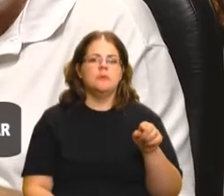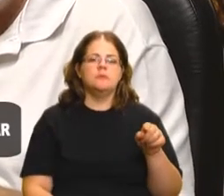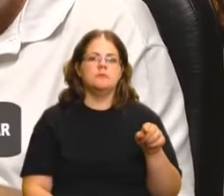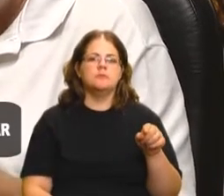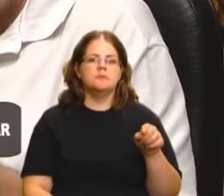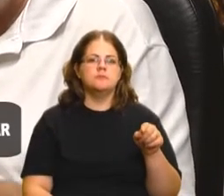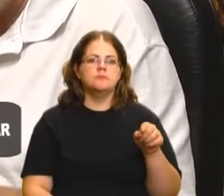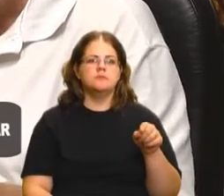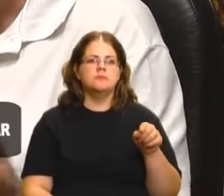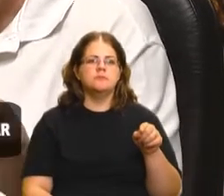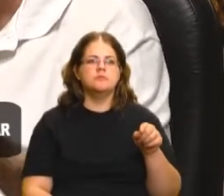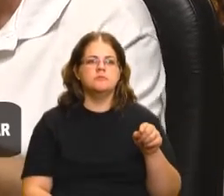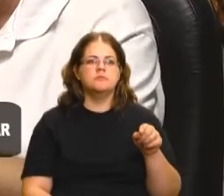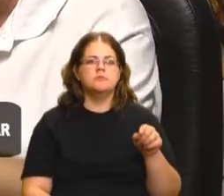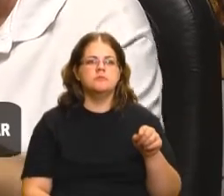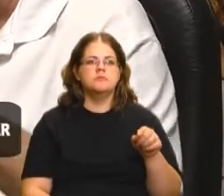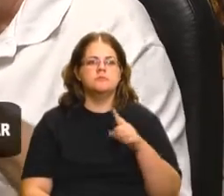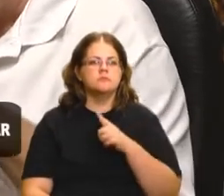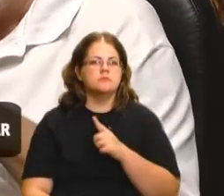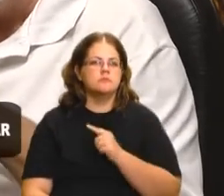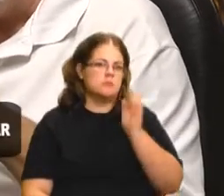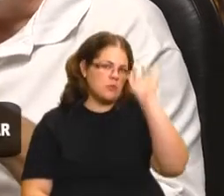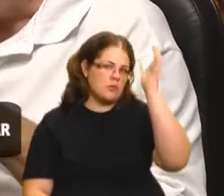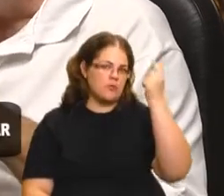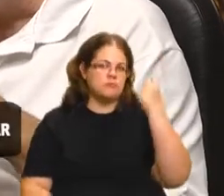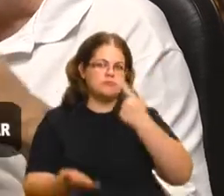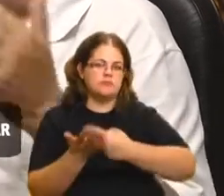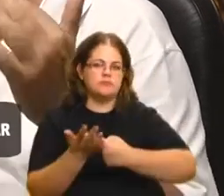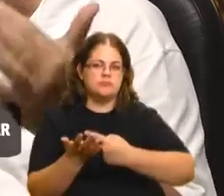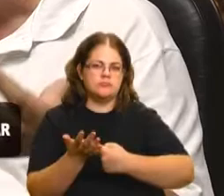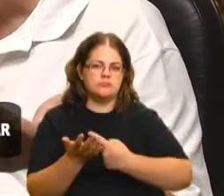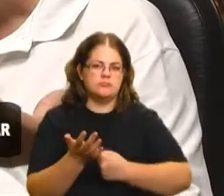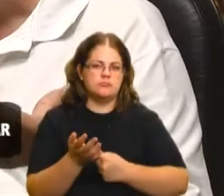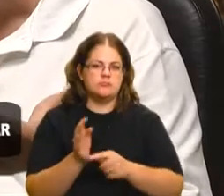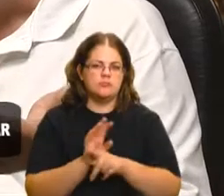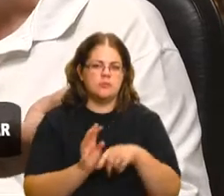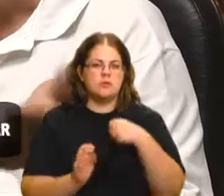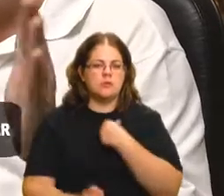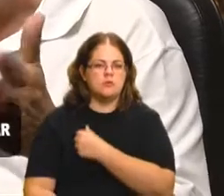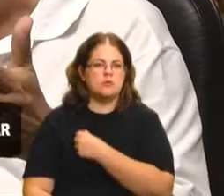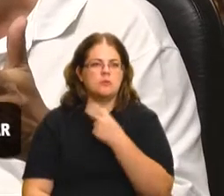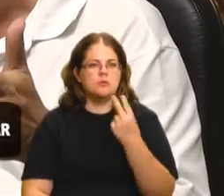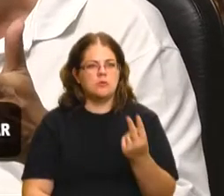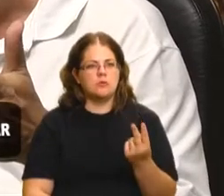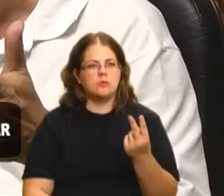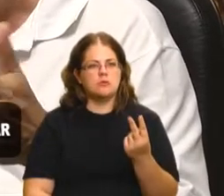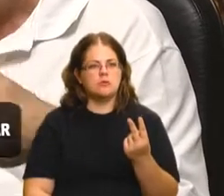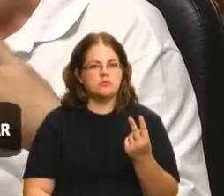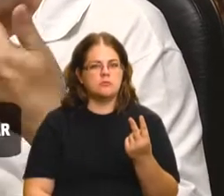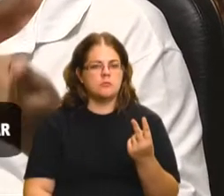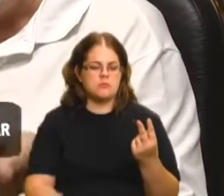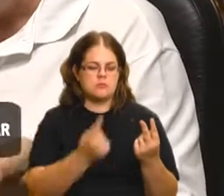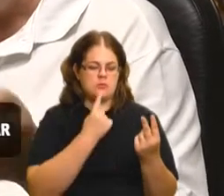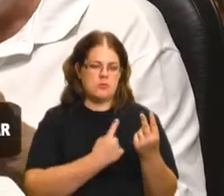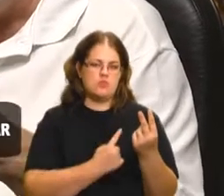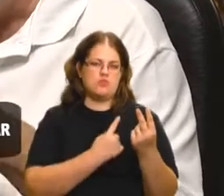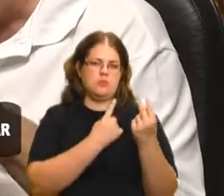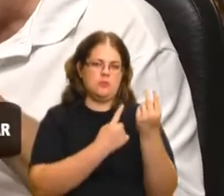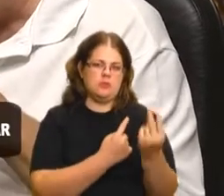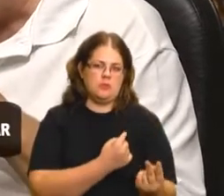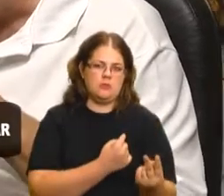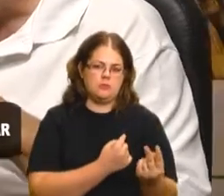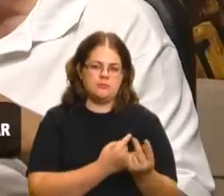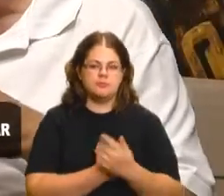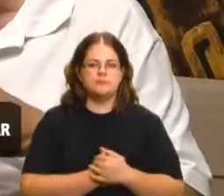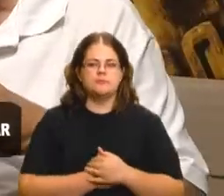isso, vai ser promulgado um ato dessa vez numerado, é o 2. O outro passa a ser 1, esse será